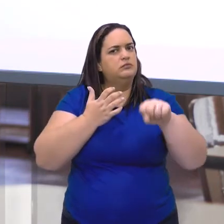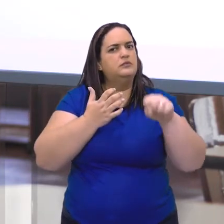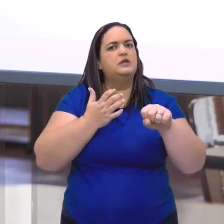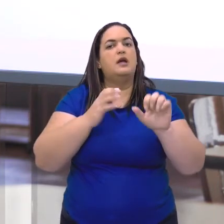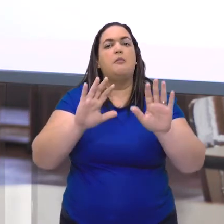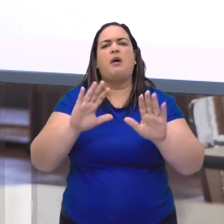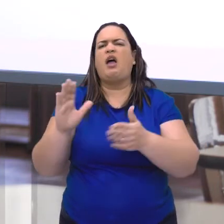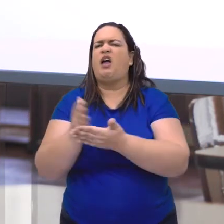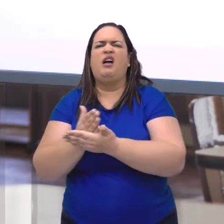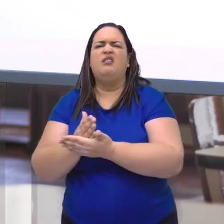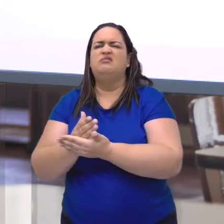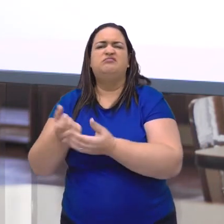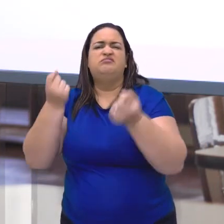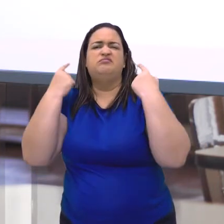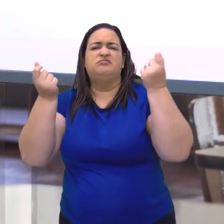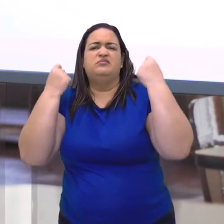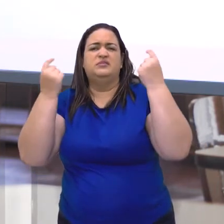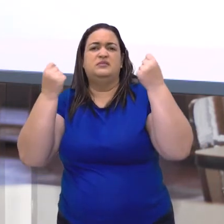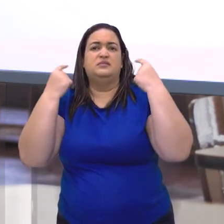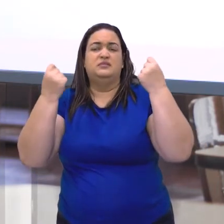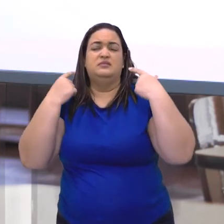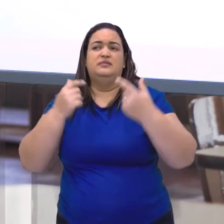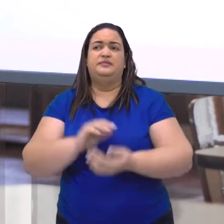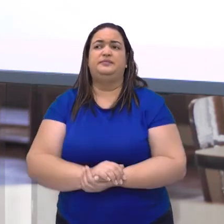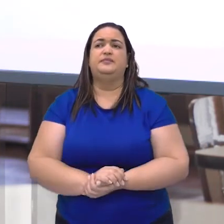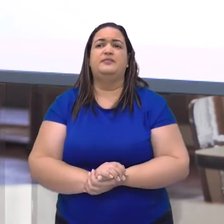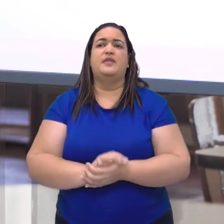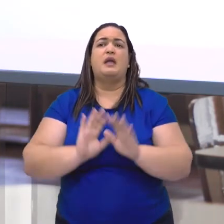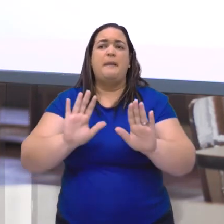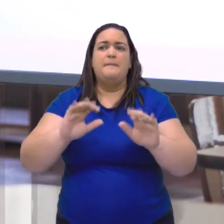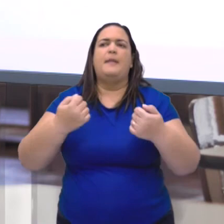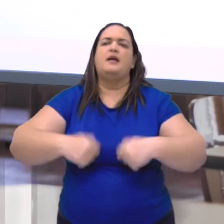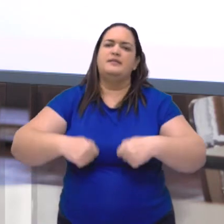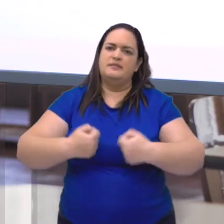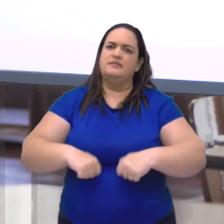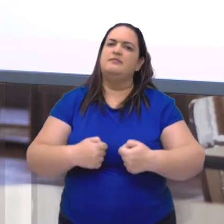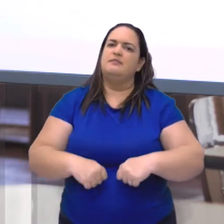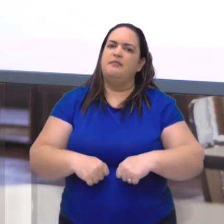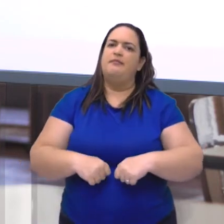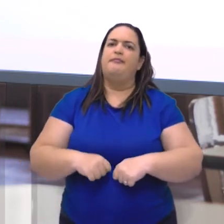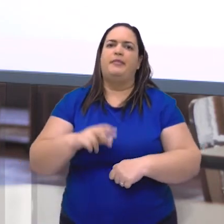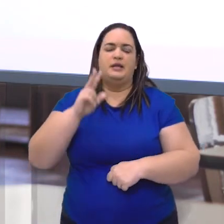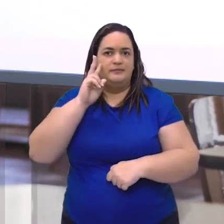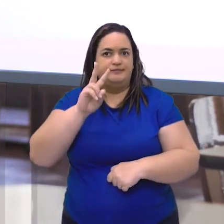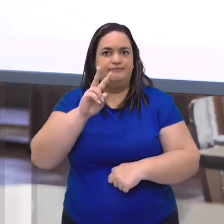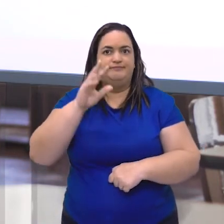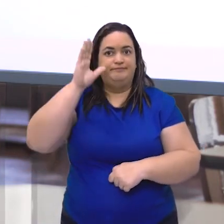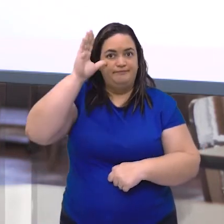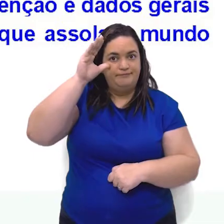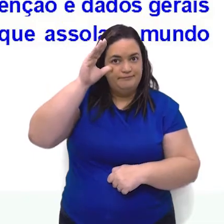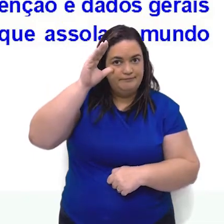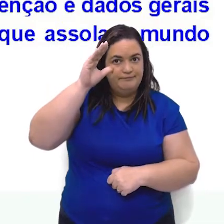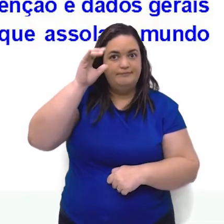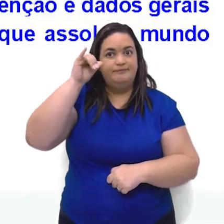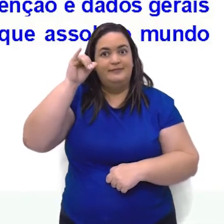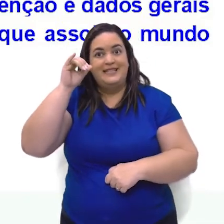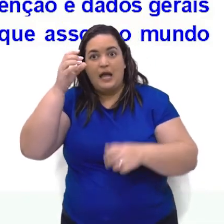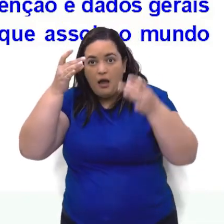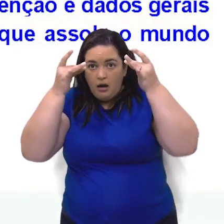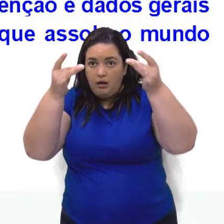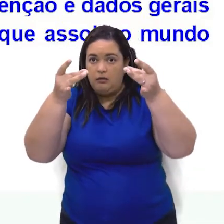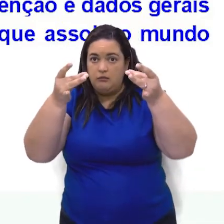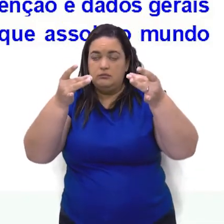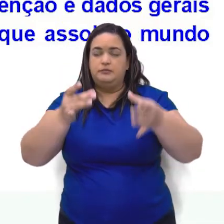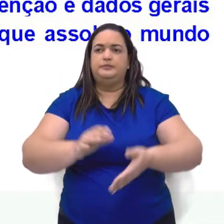mas a gente sabe que é para ser levado a sério. Então ali uma sugestão que é adequado que